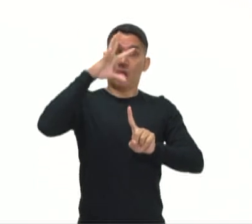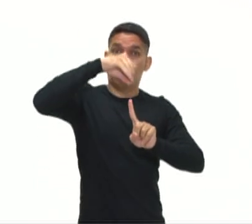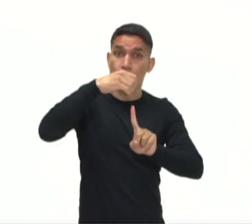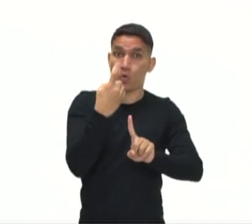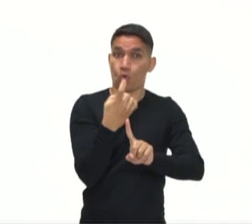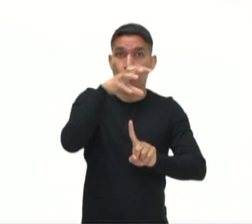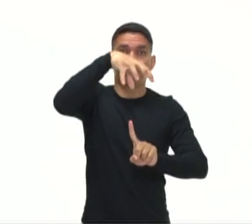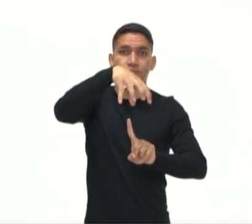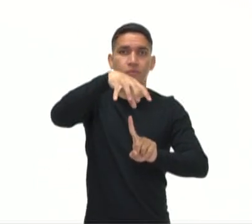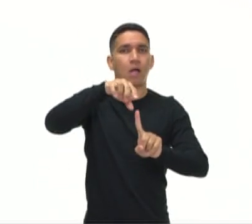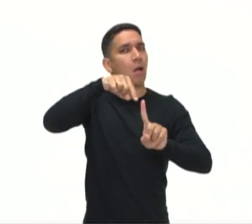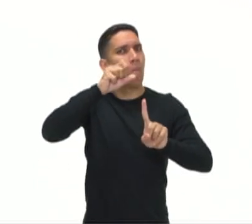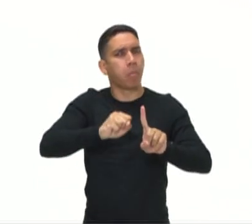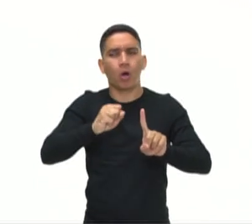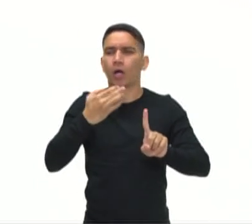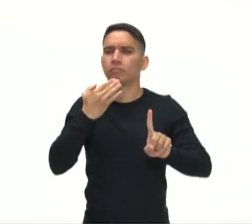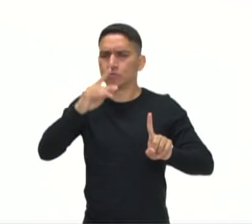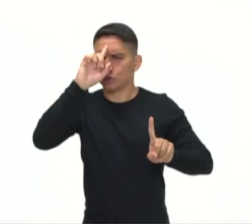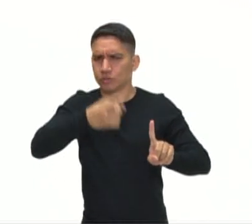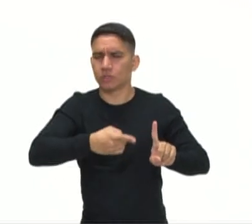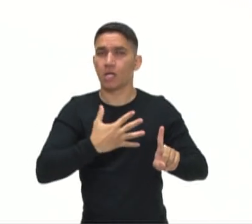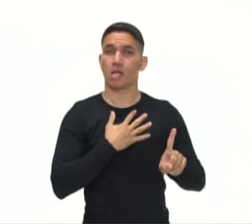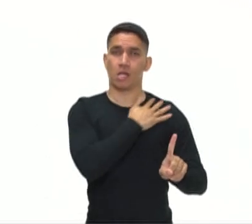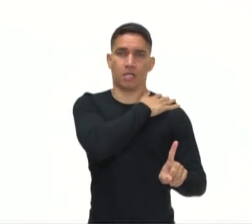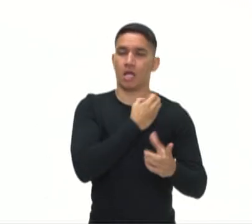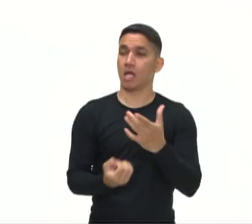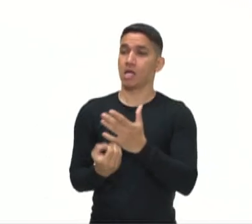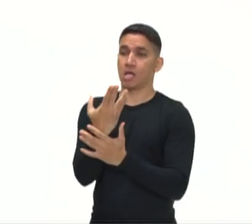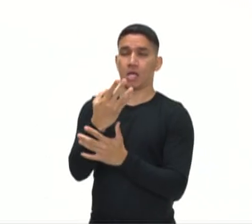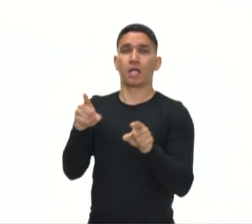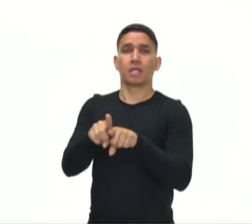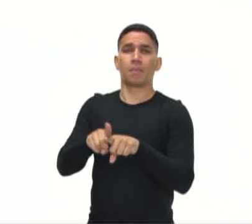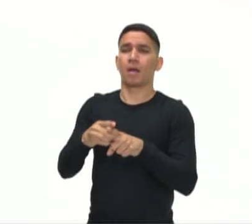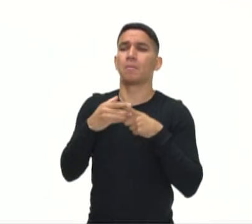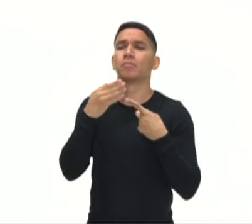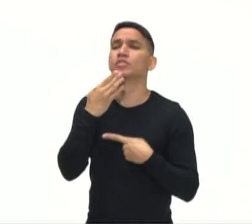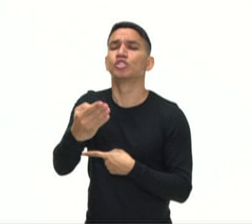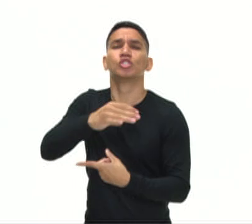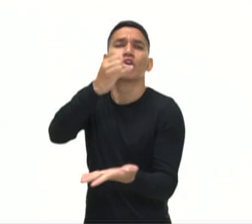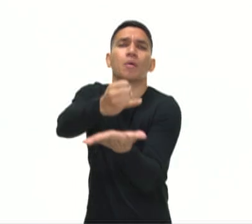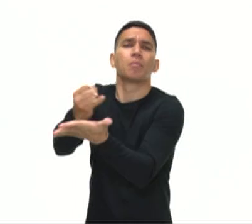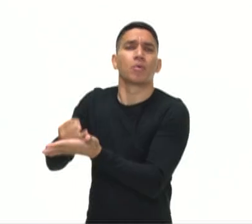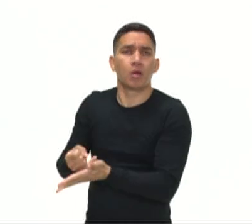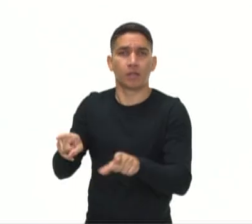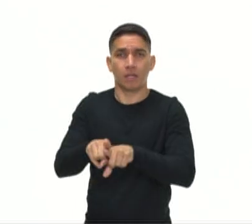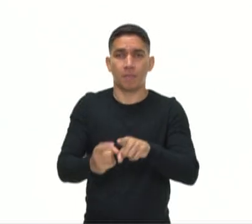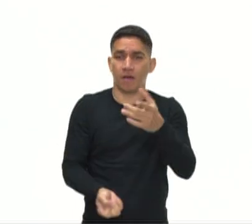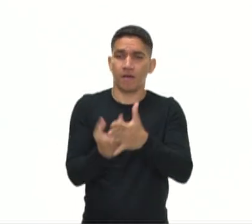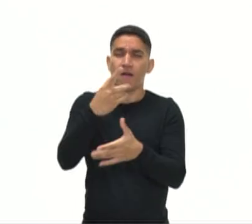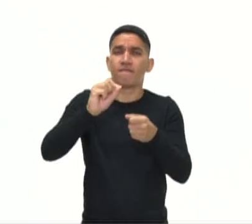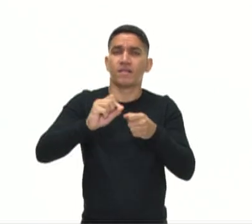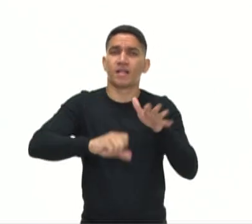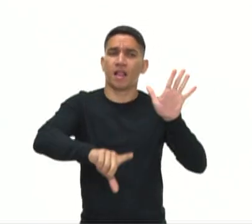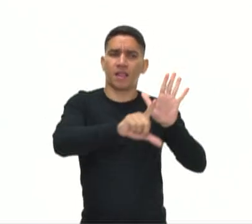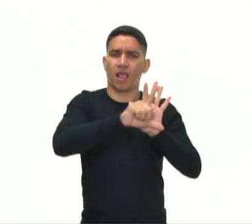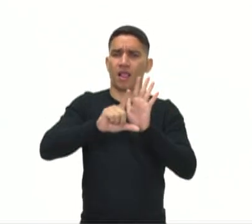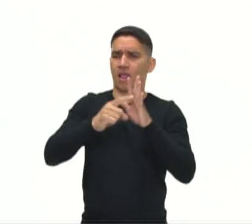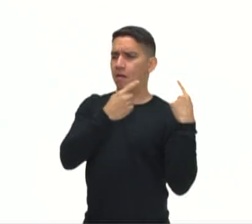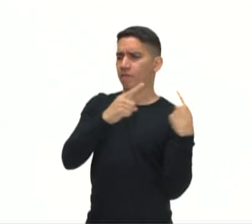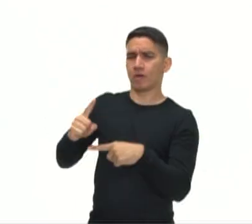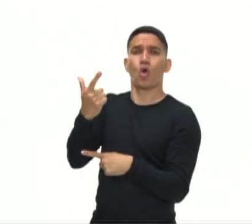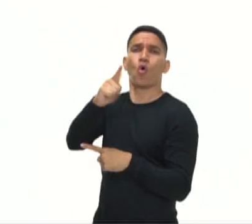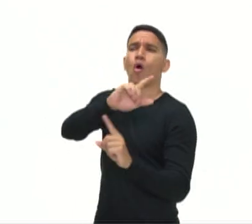podiam convocar o exército, criar e cobrar impostos, fazer leis e declarar guerras a outros